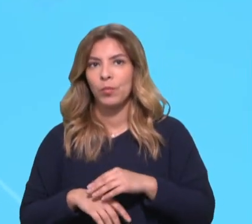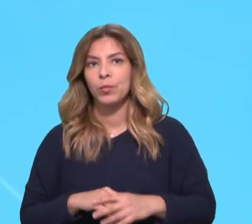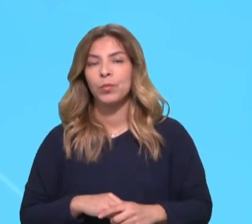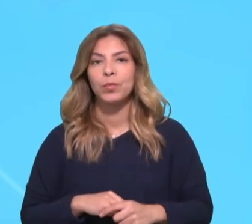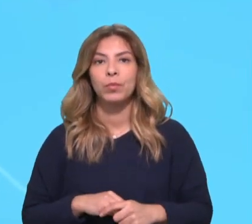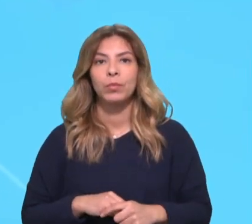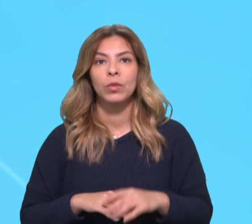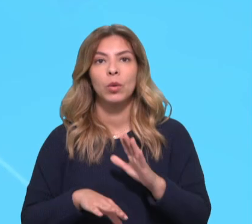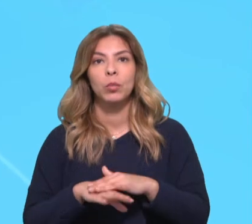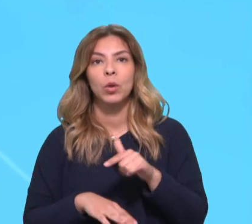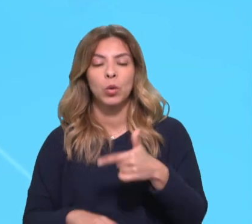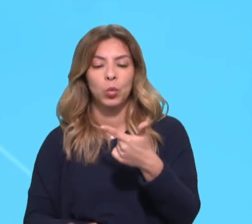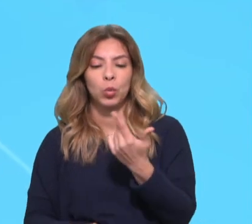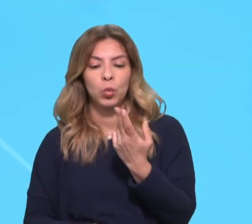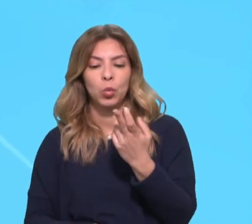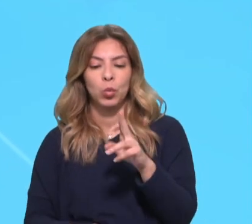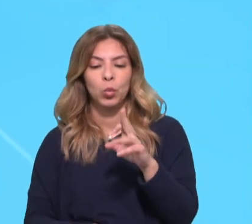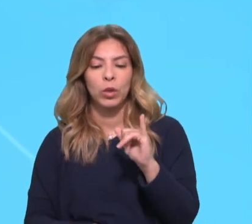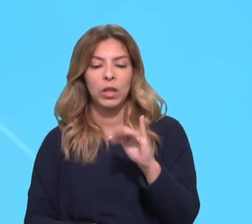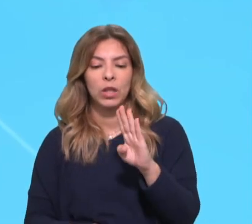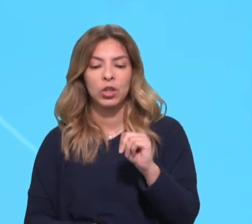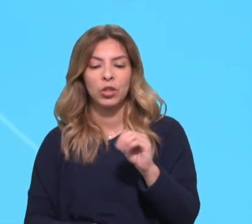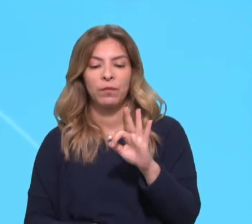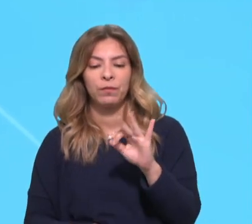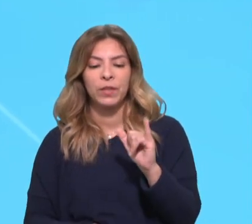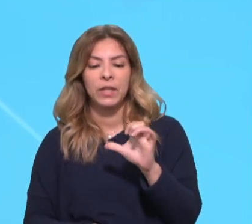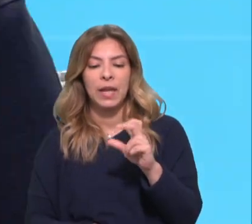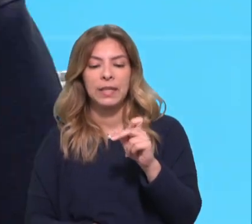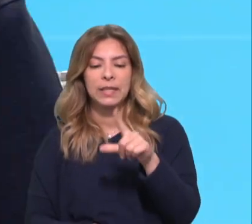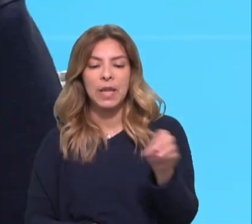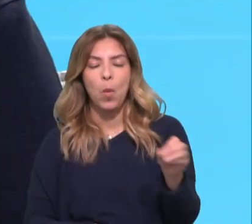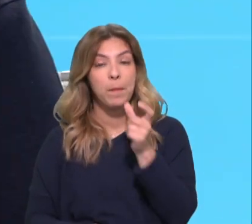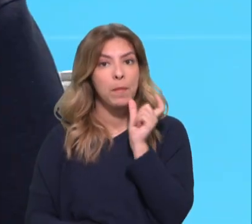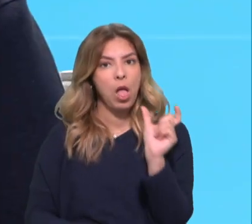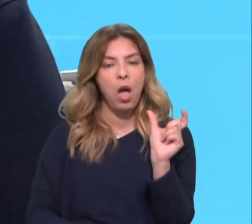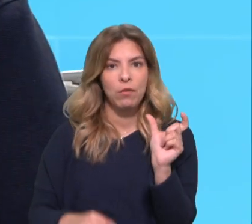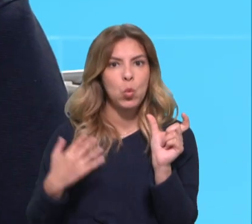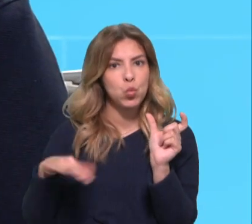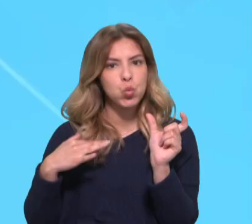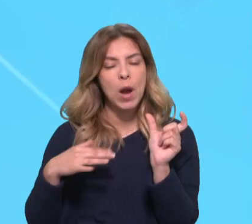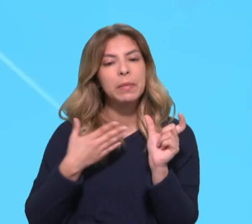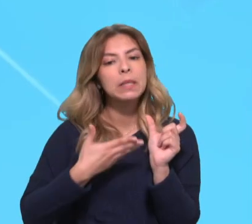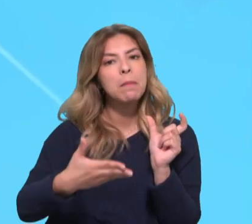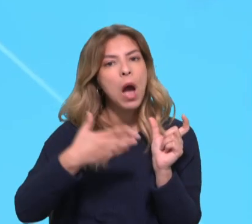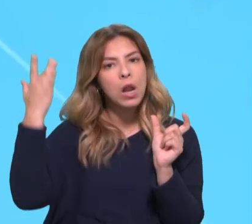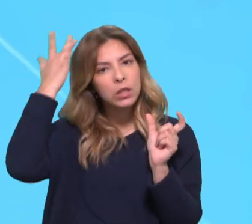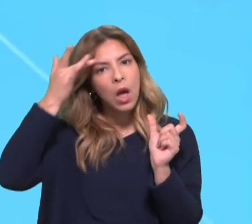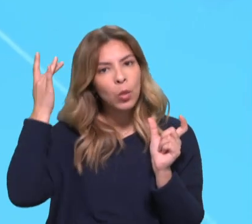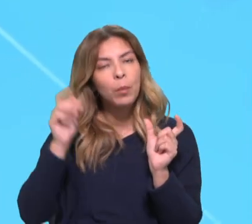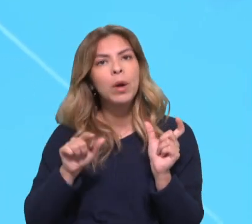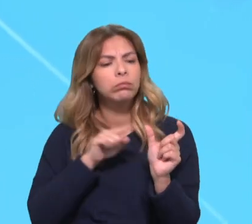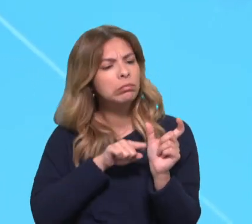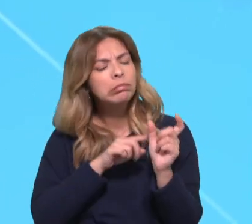a turistificação dos acontecimentos da Semana Santa. E isto é uma palavra que está a ser, que é objeto de investigação